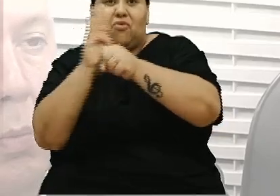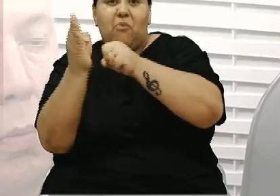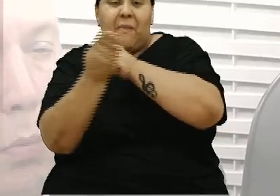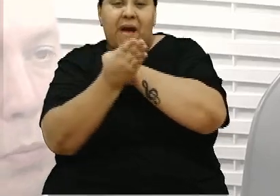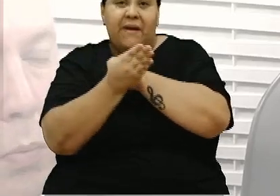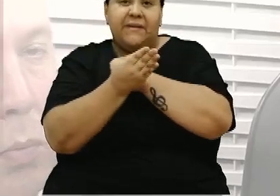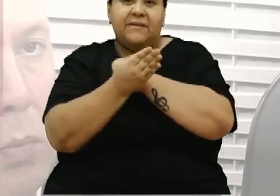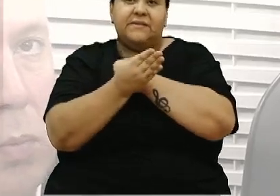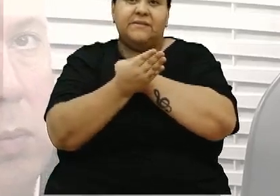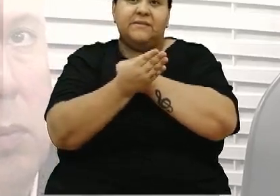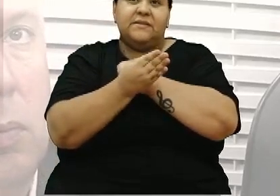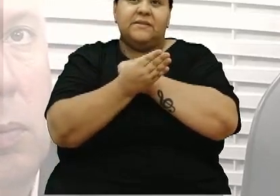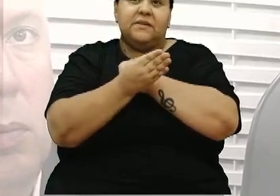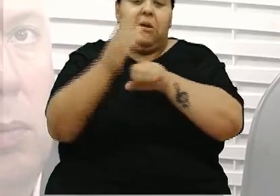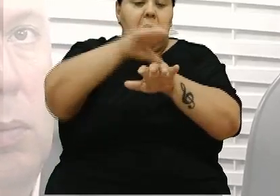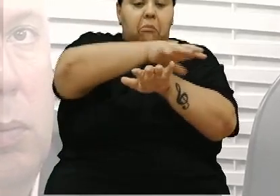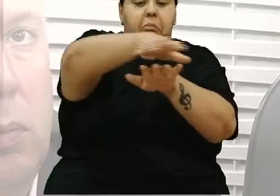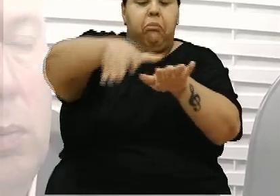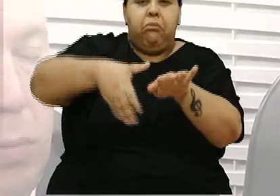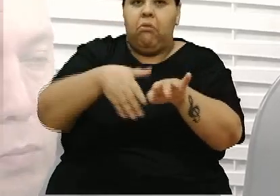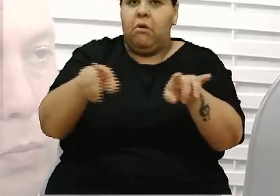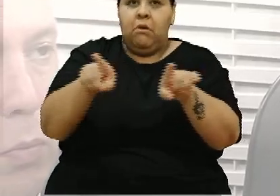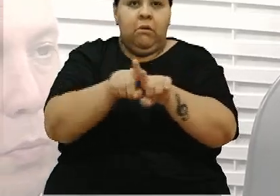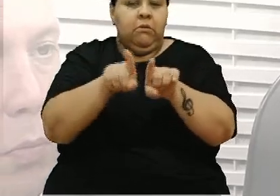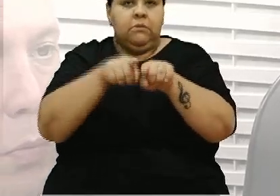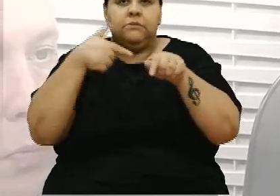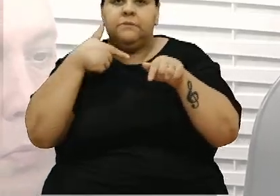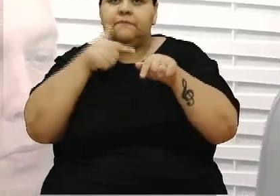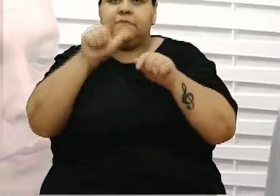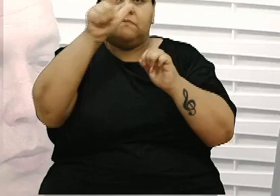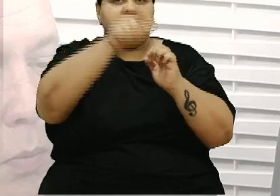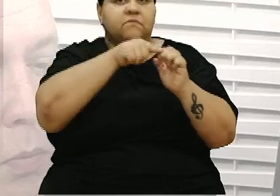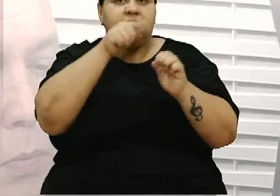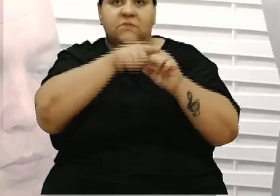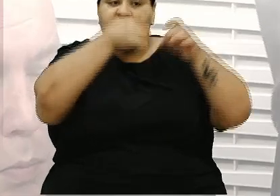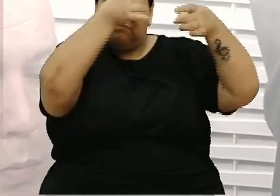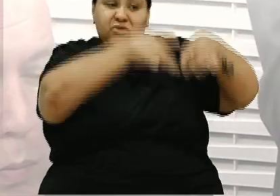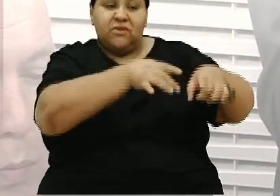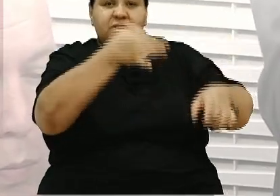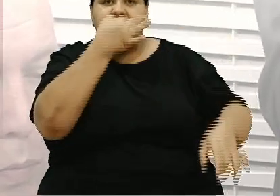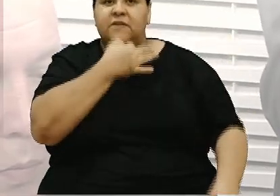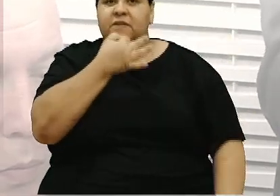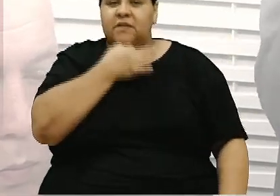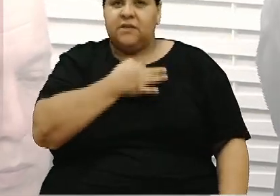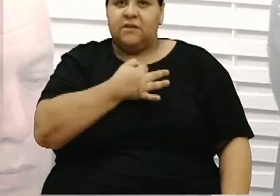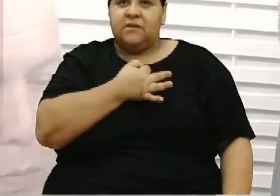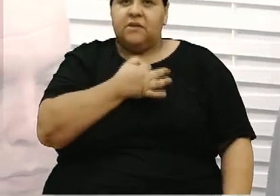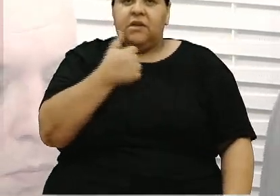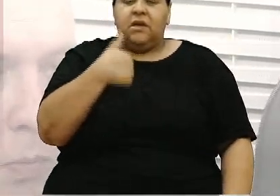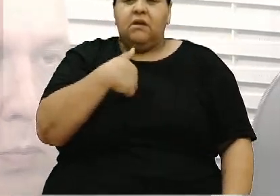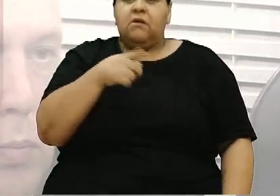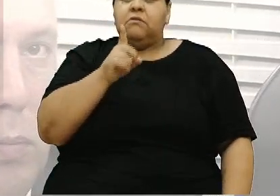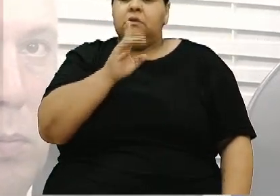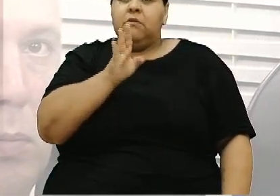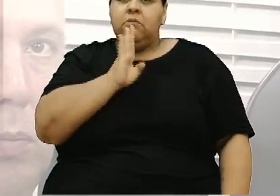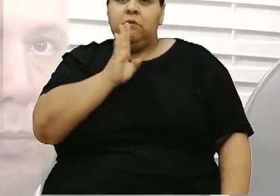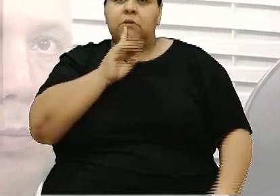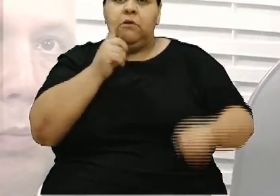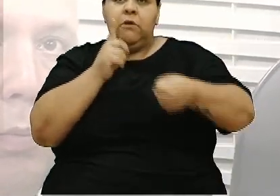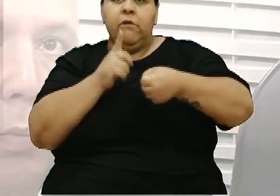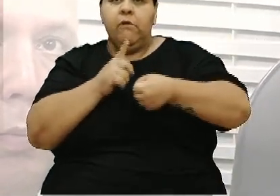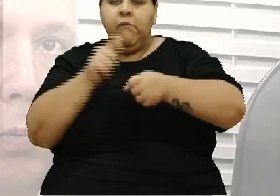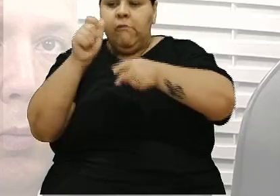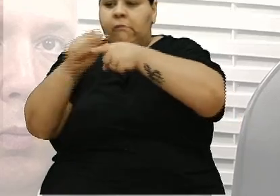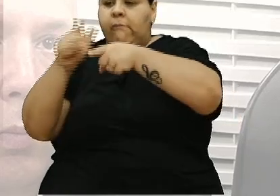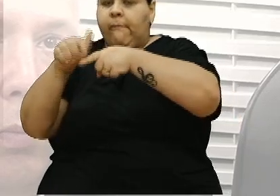da região, bairro Capivari, bairro São Ciro, essas empresas estão abandonando o Caxias. Eu tenho um conhecido meu que é empresário lá do Serrano, ele alugou um